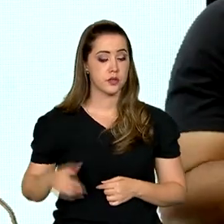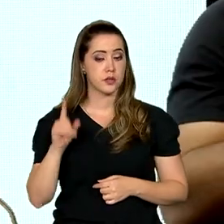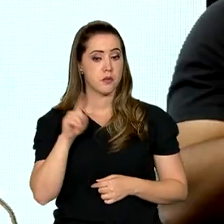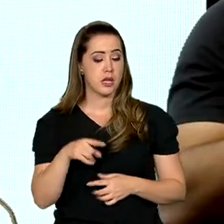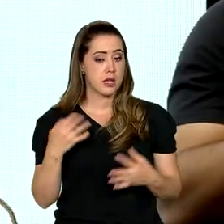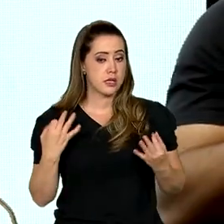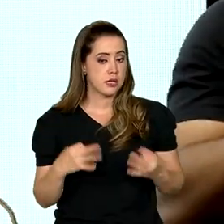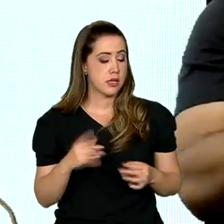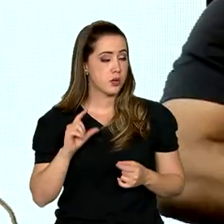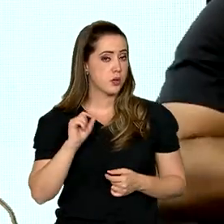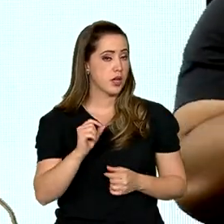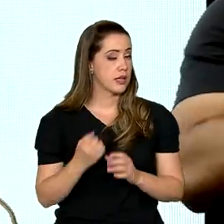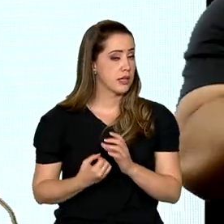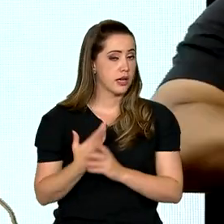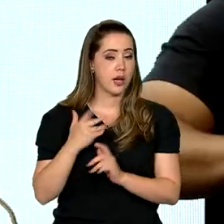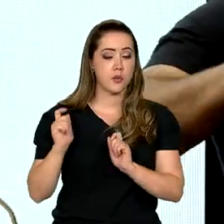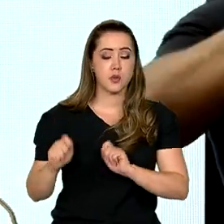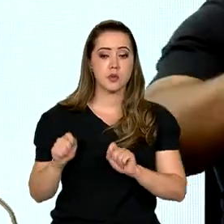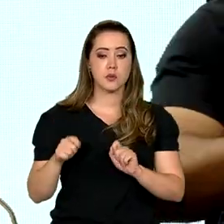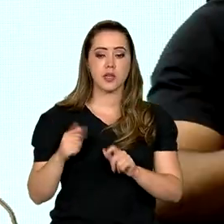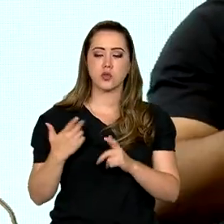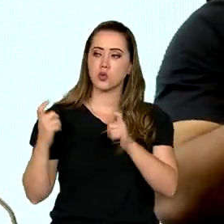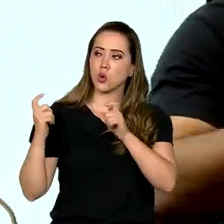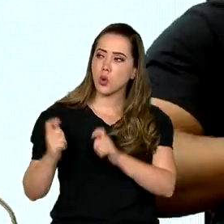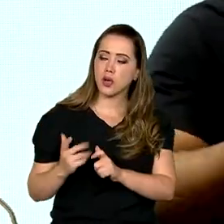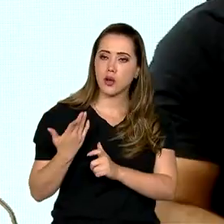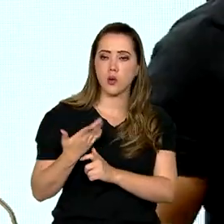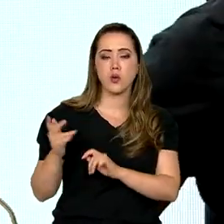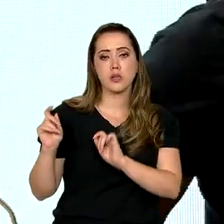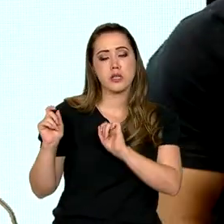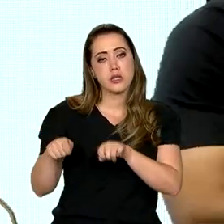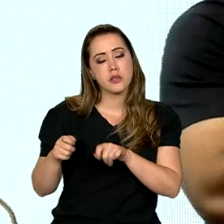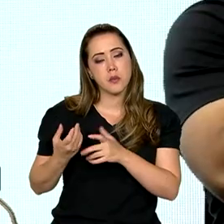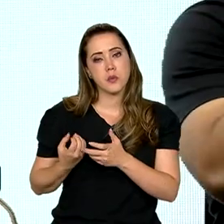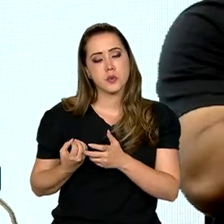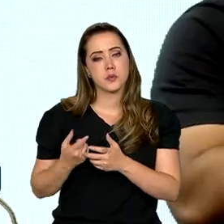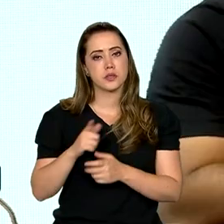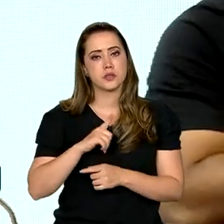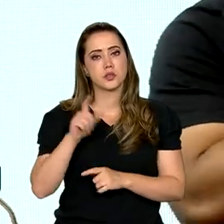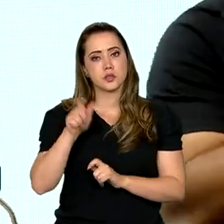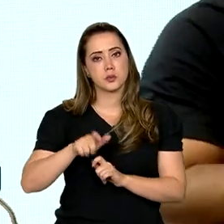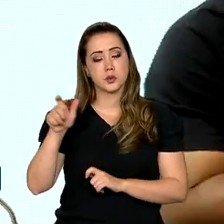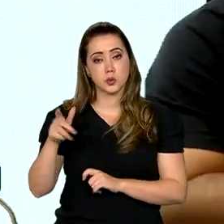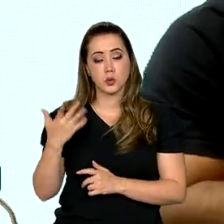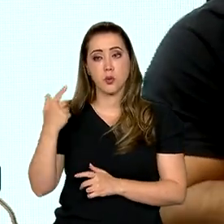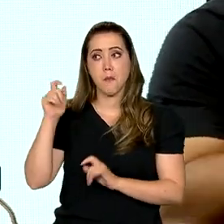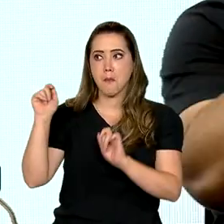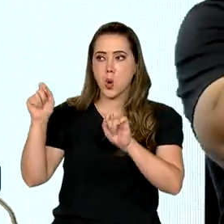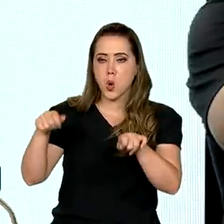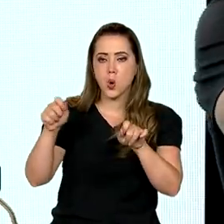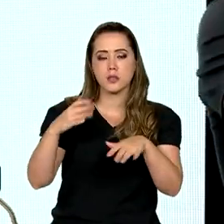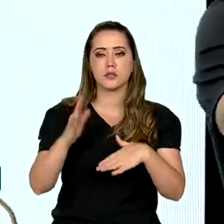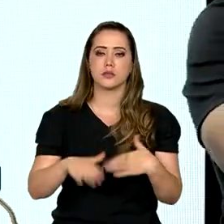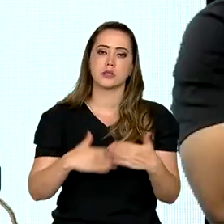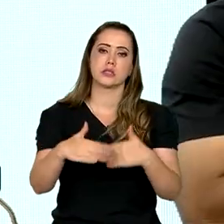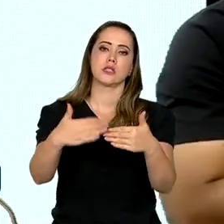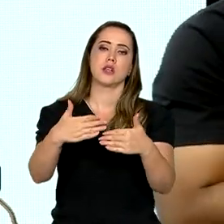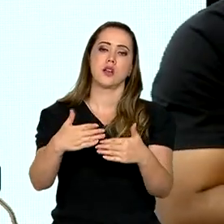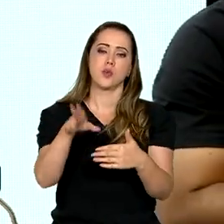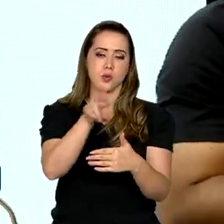é justamente criar um ambiente, criar as condições para que a gente consiga avançar